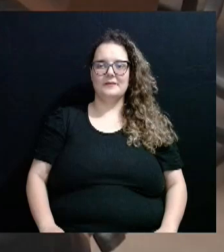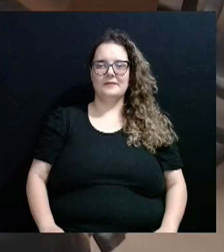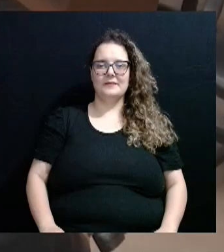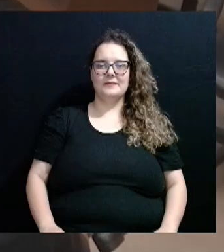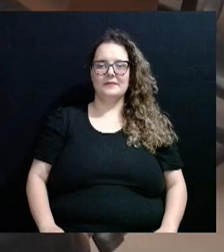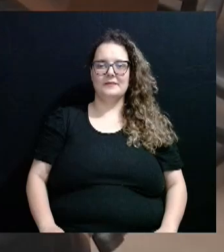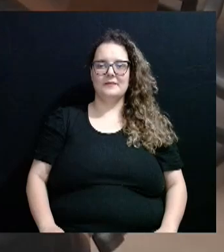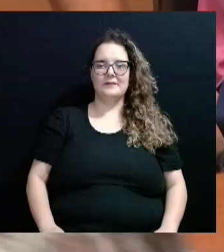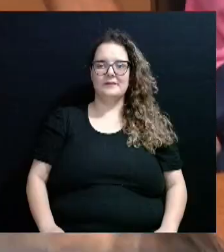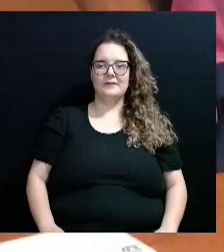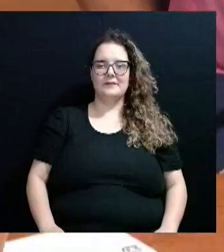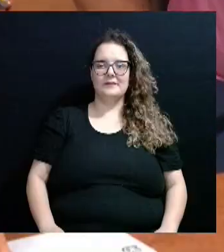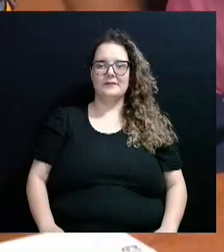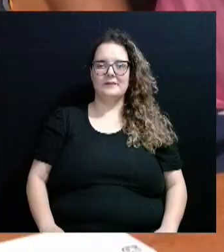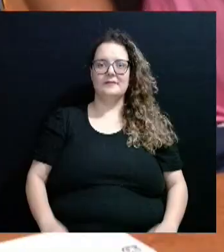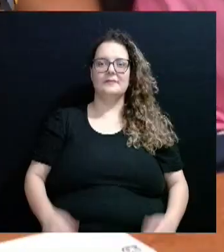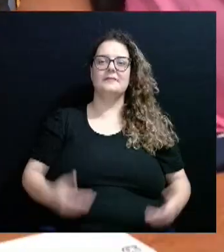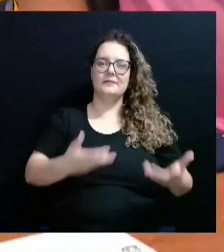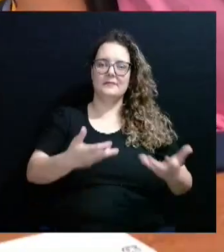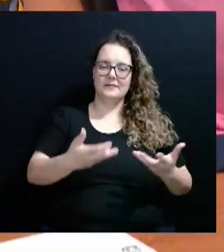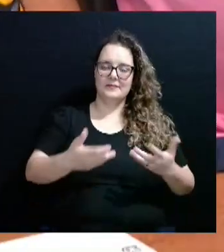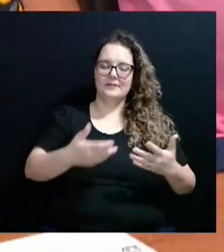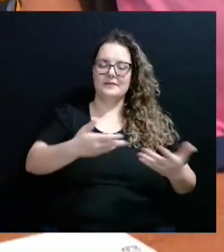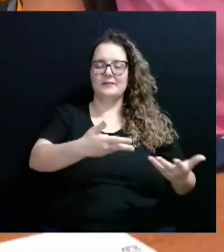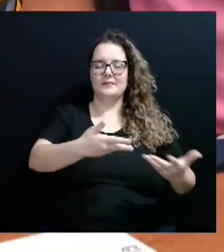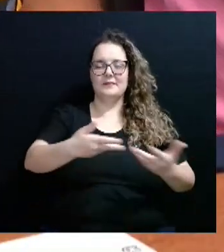E eu quero chamar também para compor a mesa